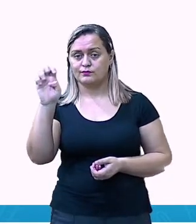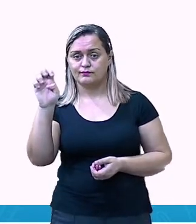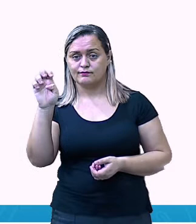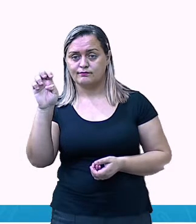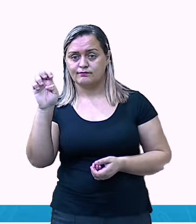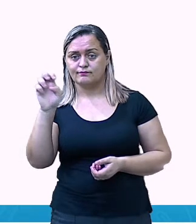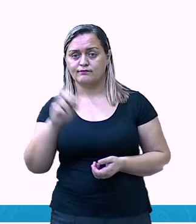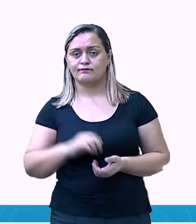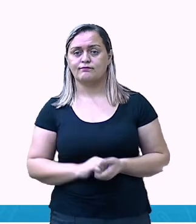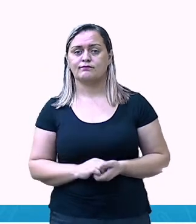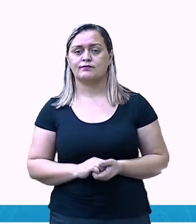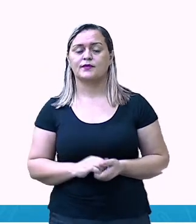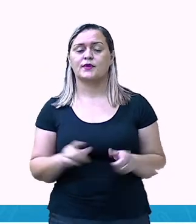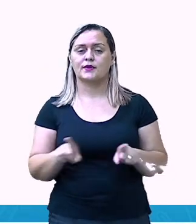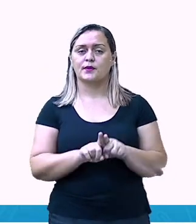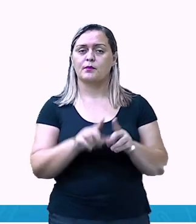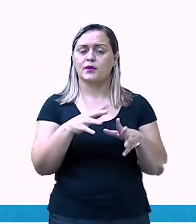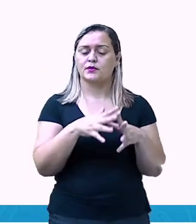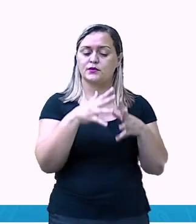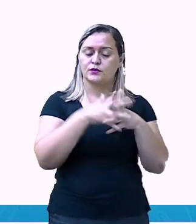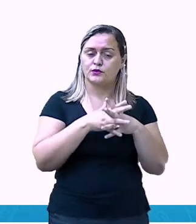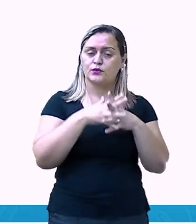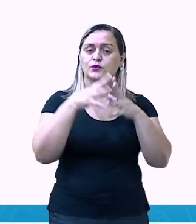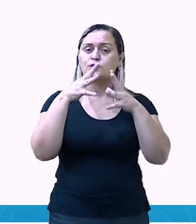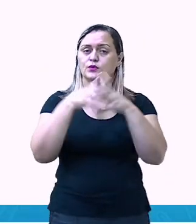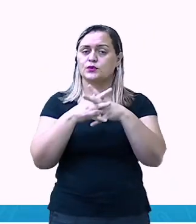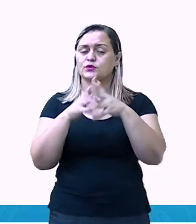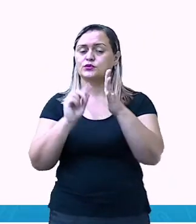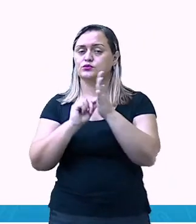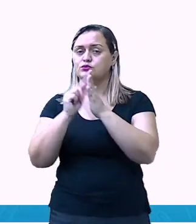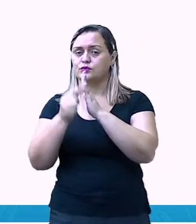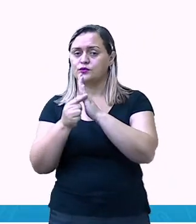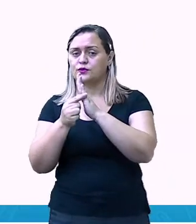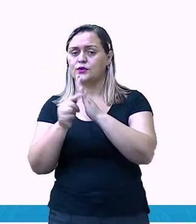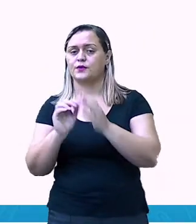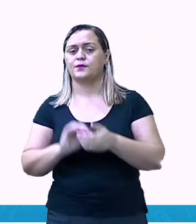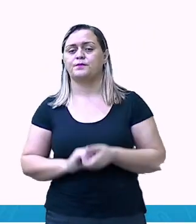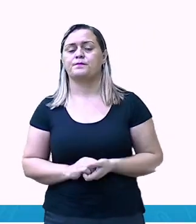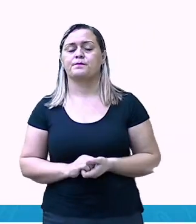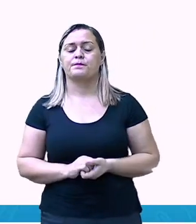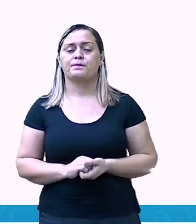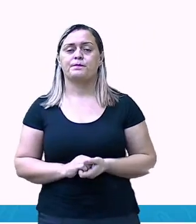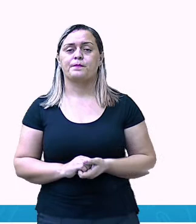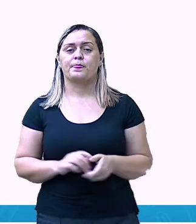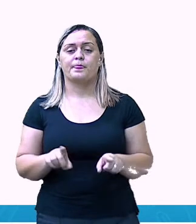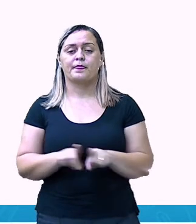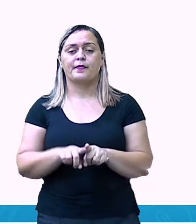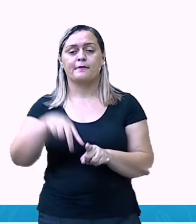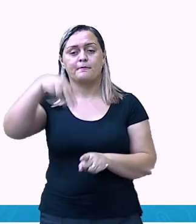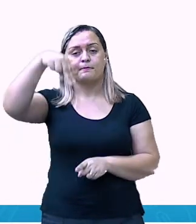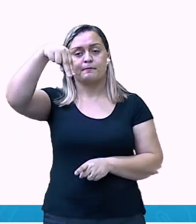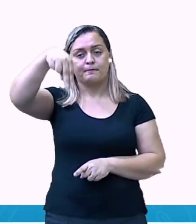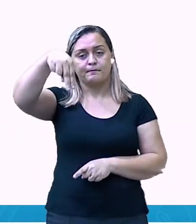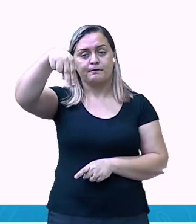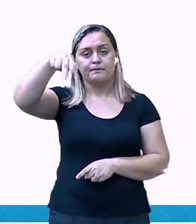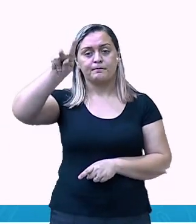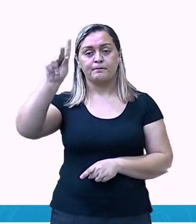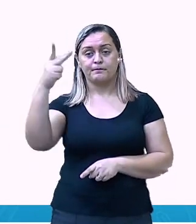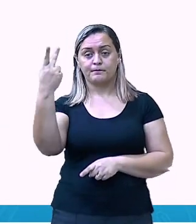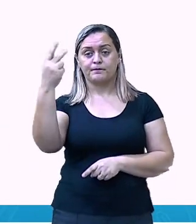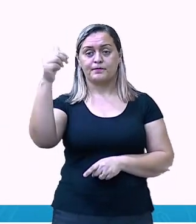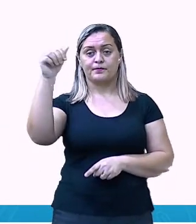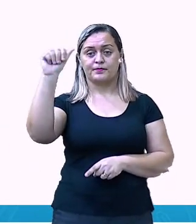nha. Toda vez na língua portuguesa que a gente tem o N junto com o H, a gente faz o som de nha,